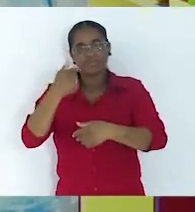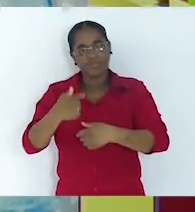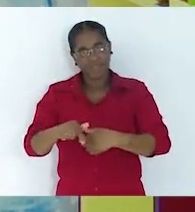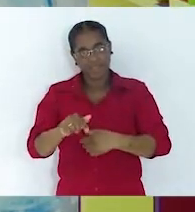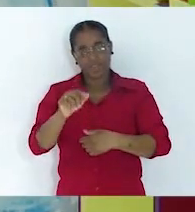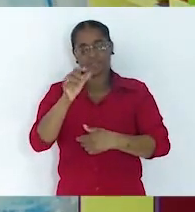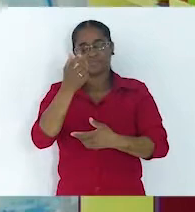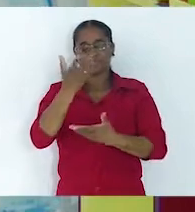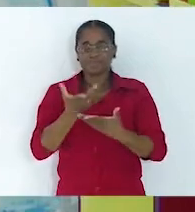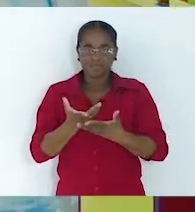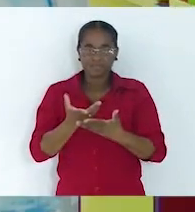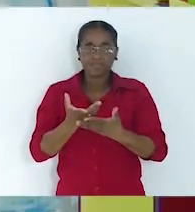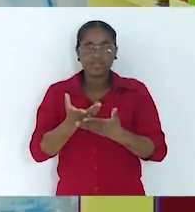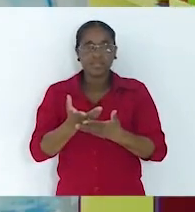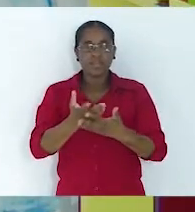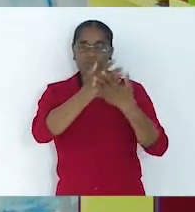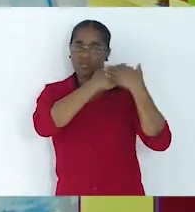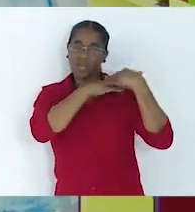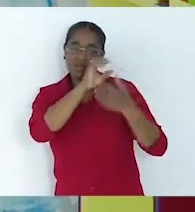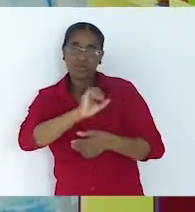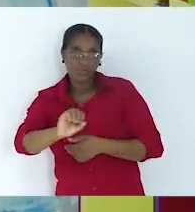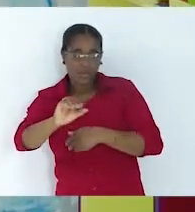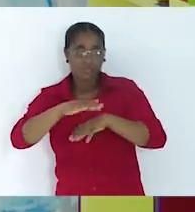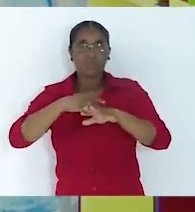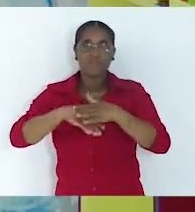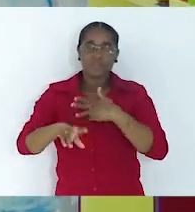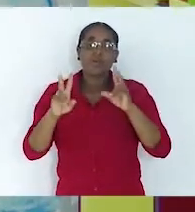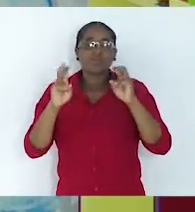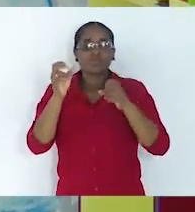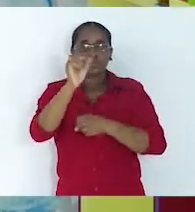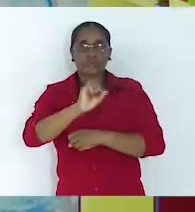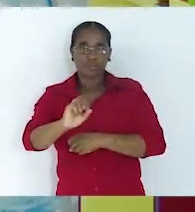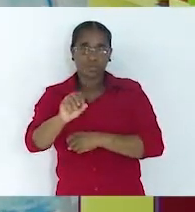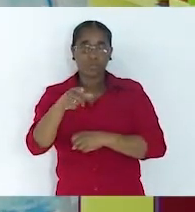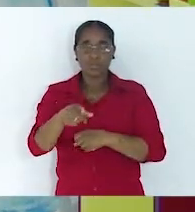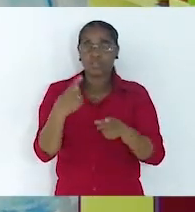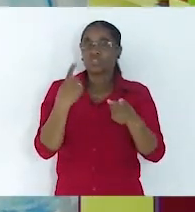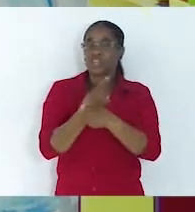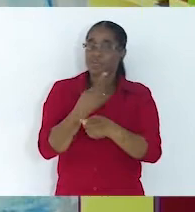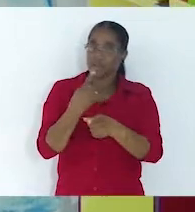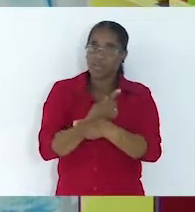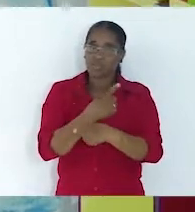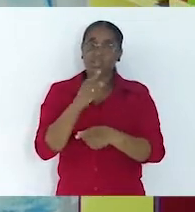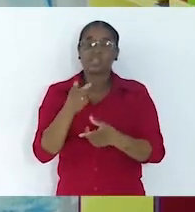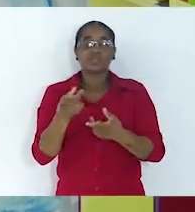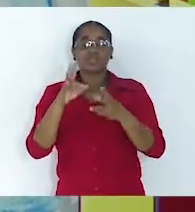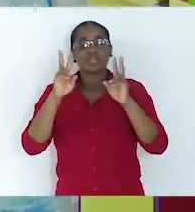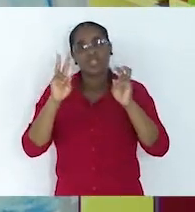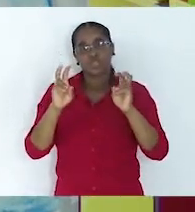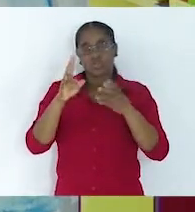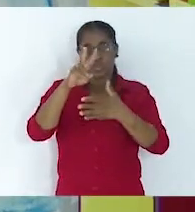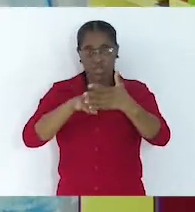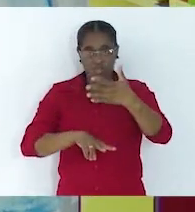disposição para poder fazer o seu conteúdo. E por isso, esses elementos são chamados elementos textuais